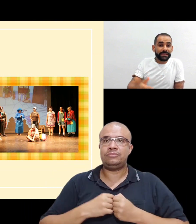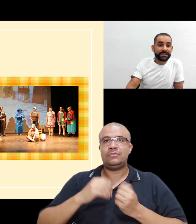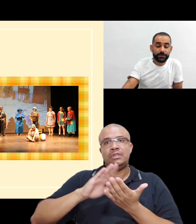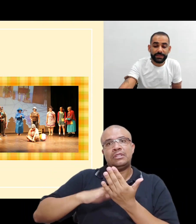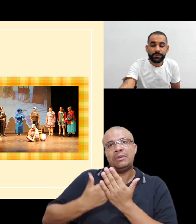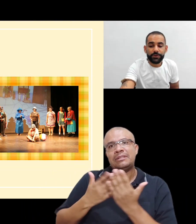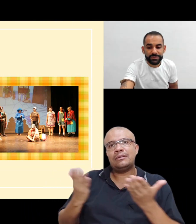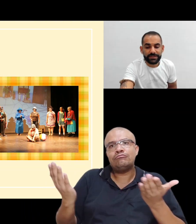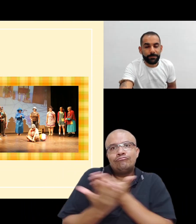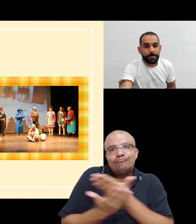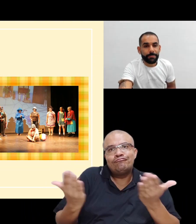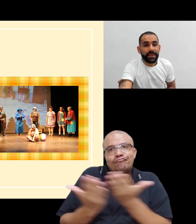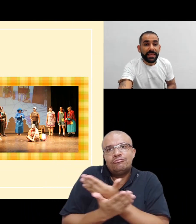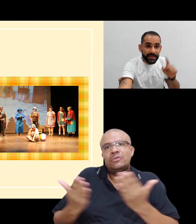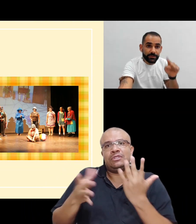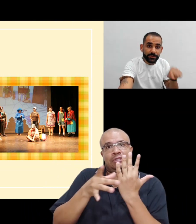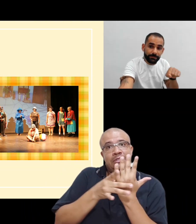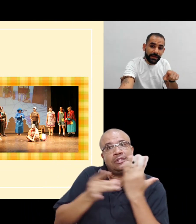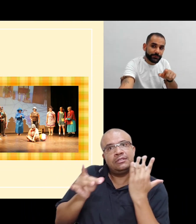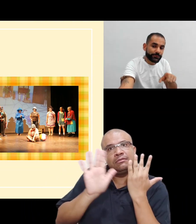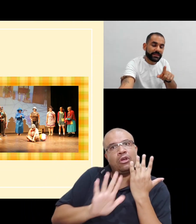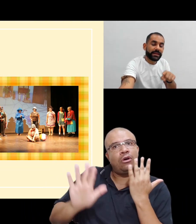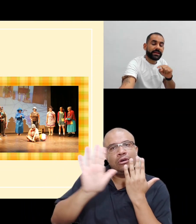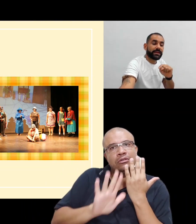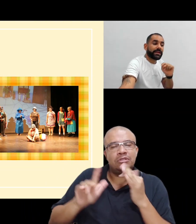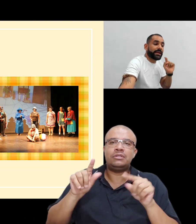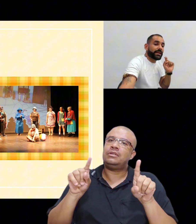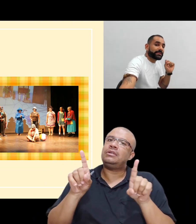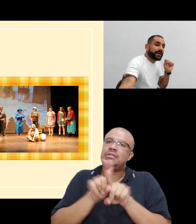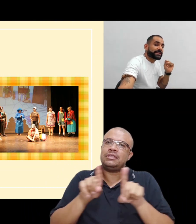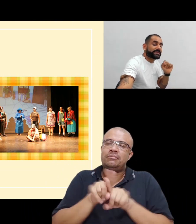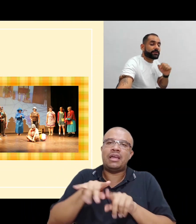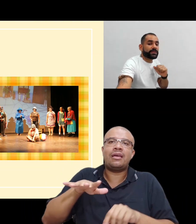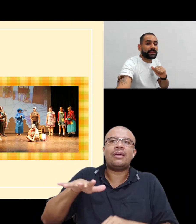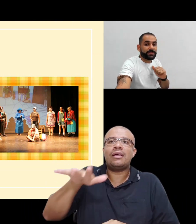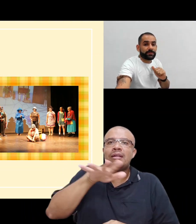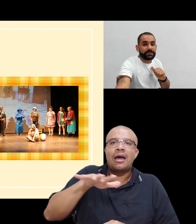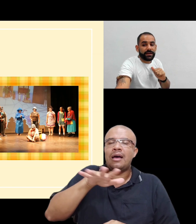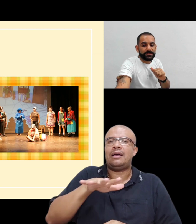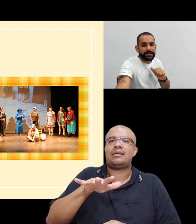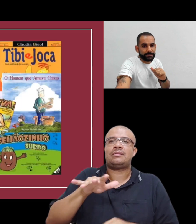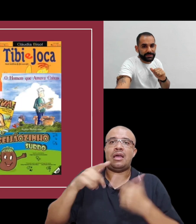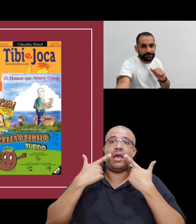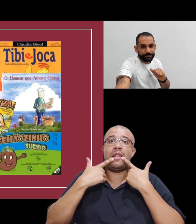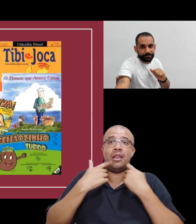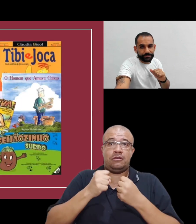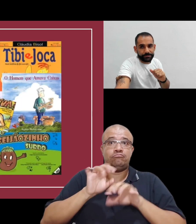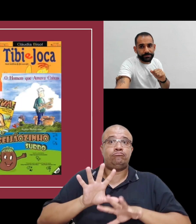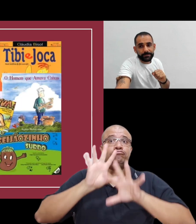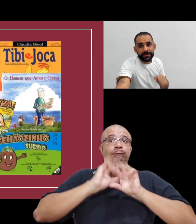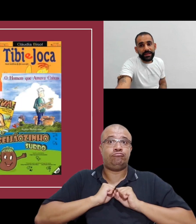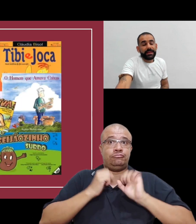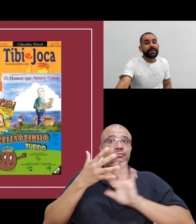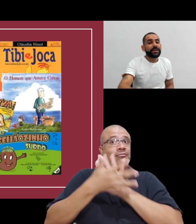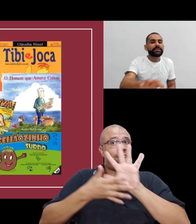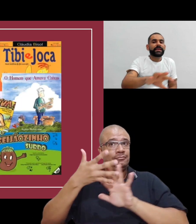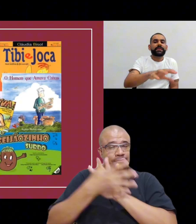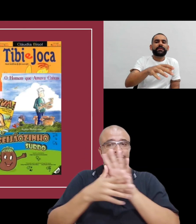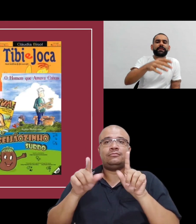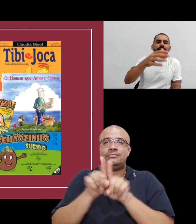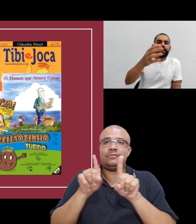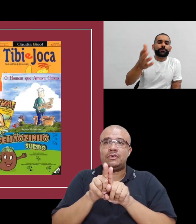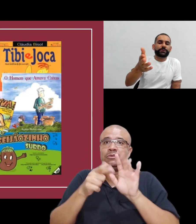isso é a interpretação semiótica. E isso também ajuda na aquisição da Libras. E